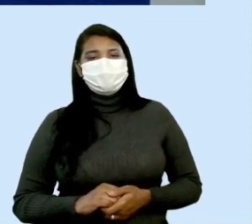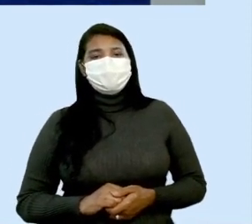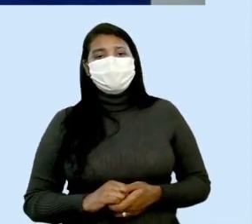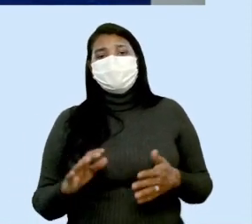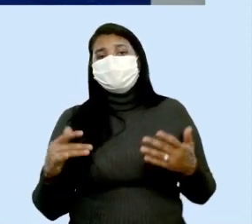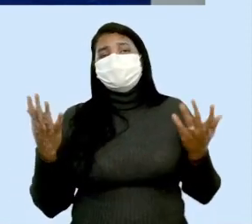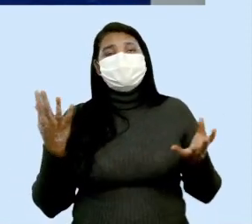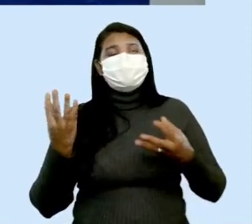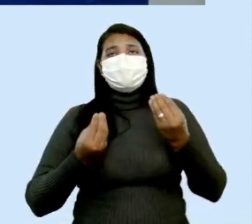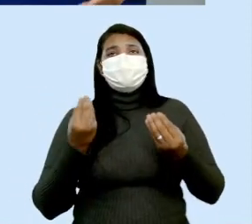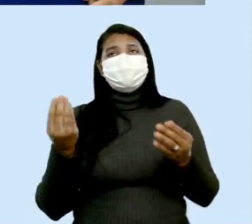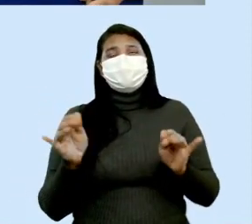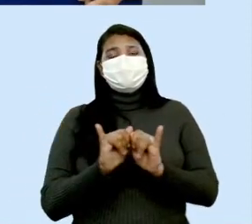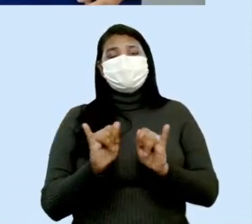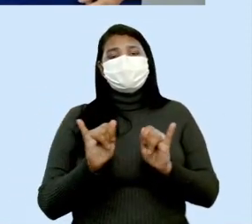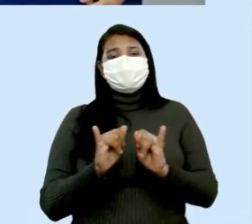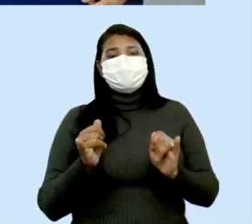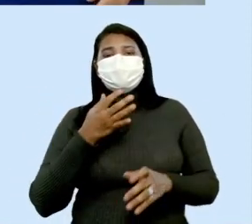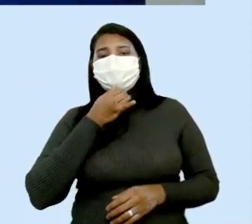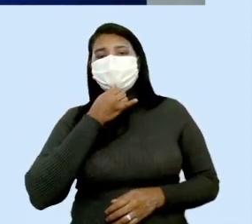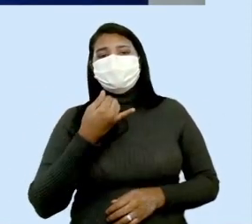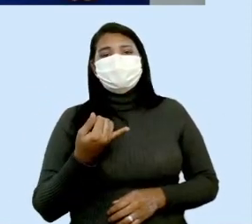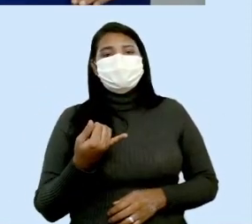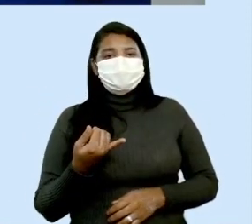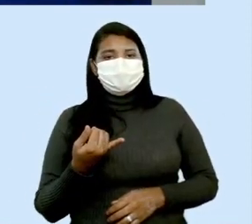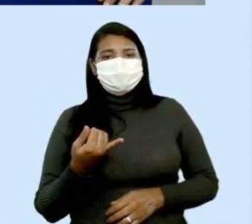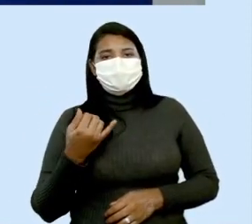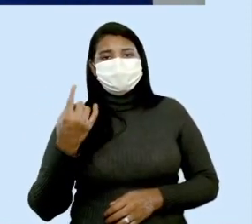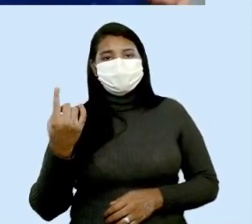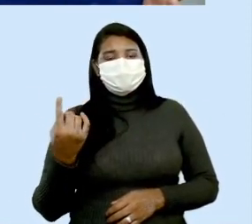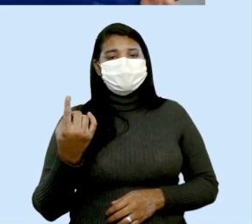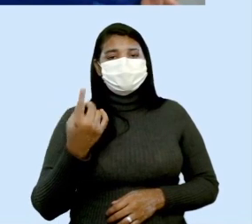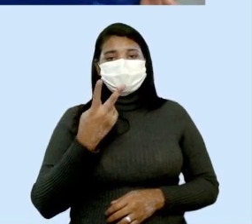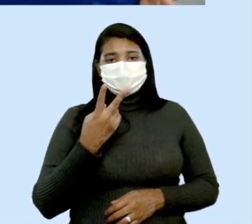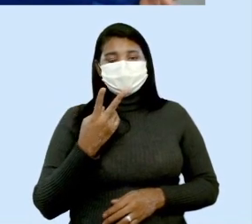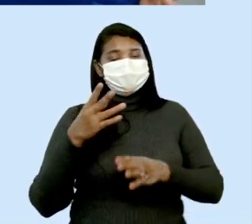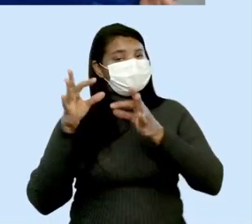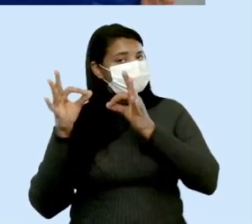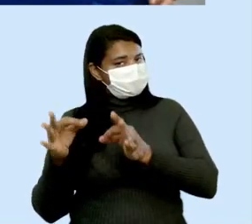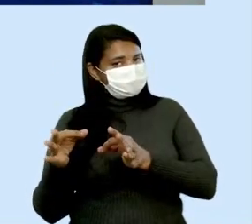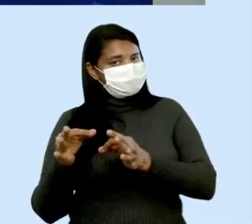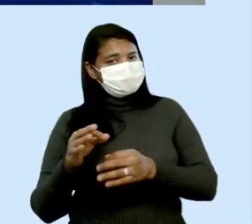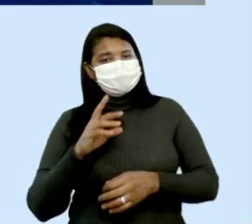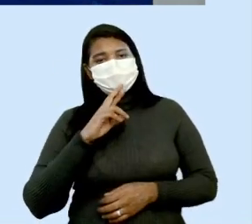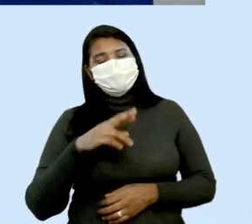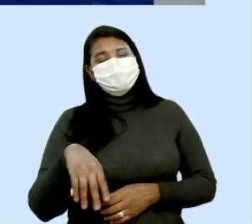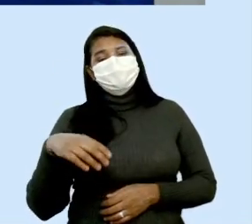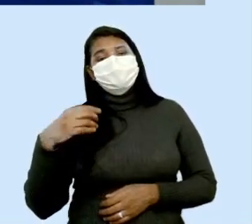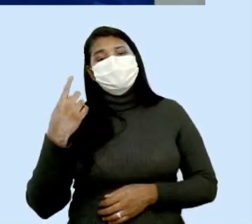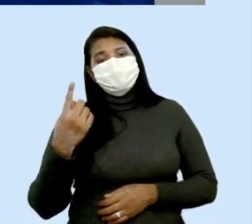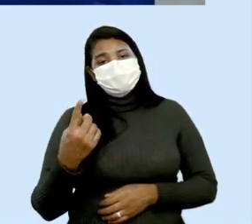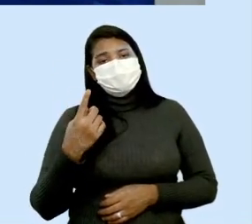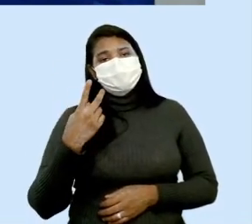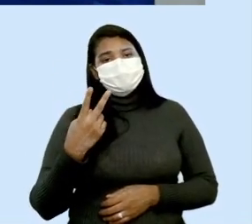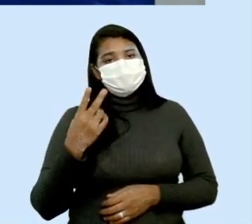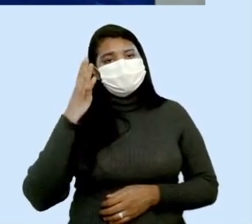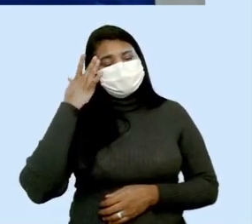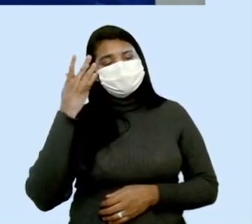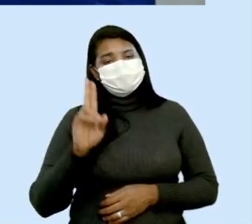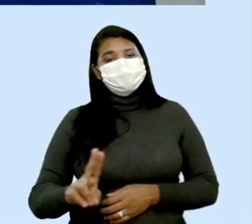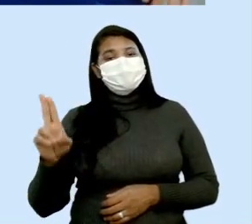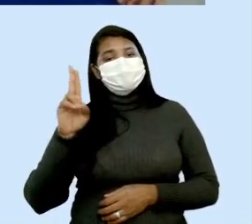Tanto com um ou double L, o 1 e o 2 estão corretos, certo? Um é a forma mais utilizada